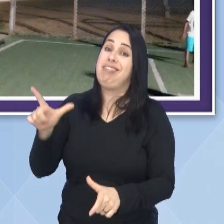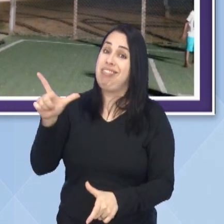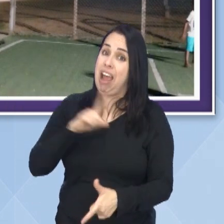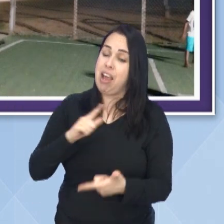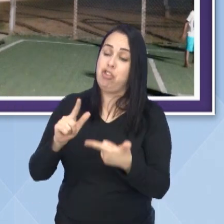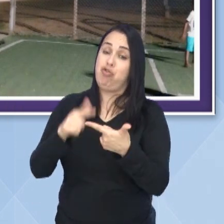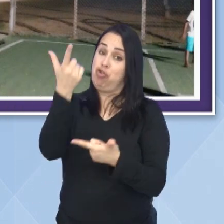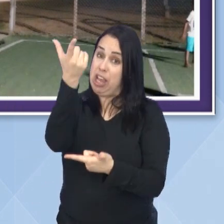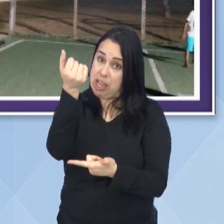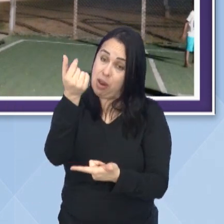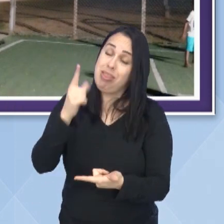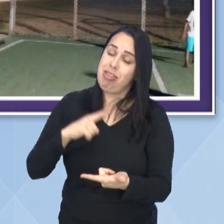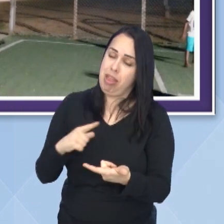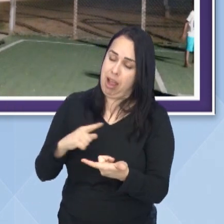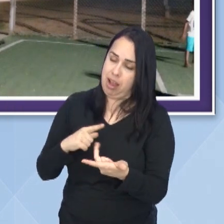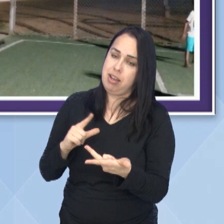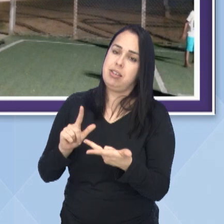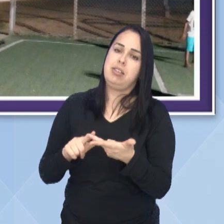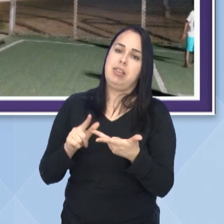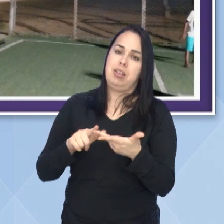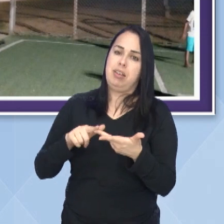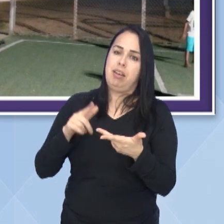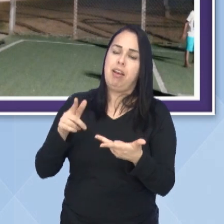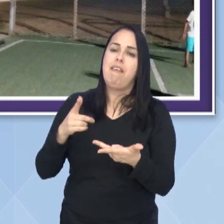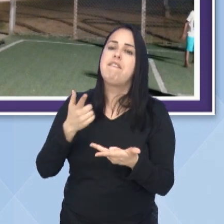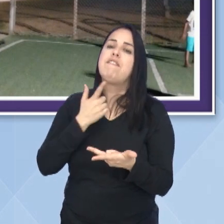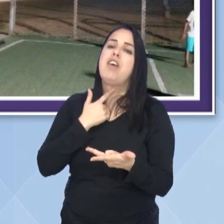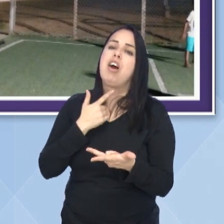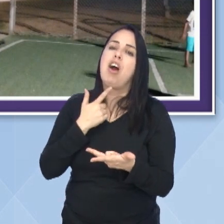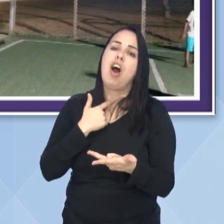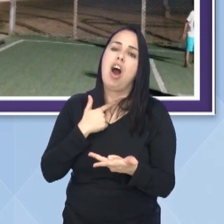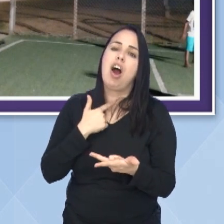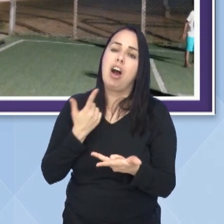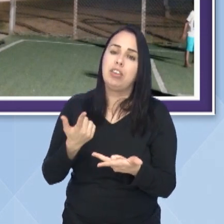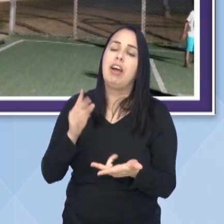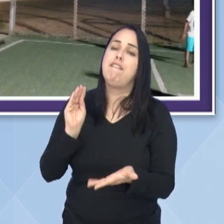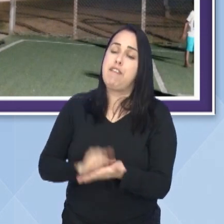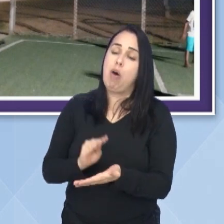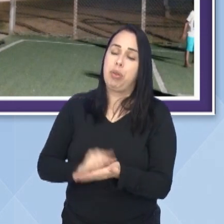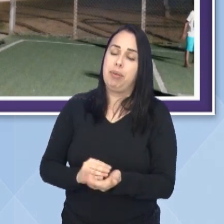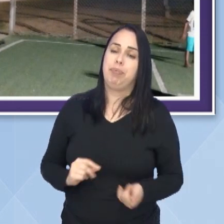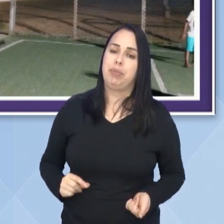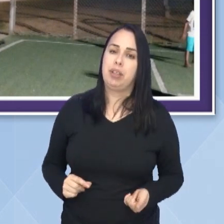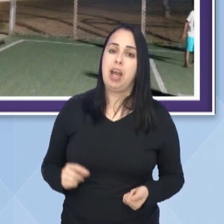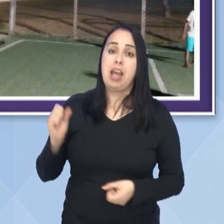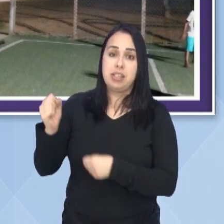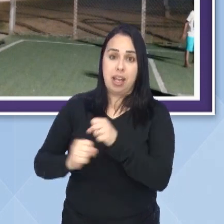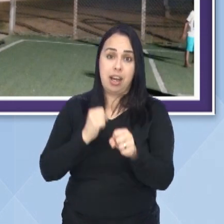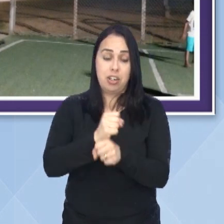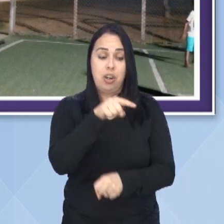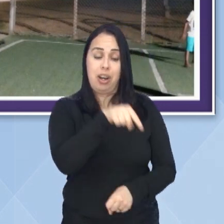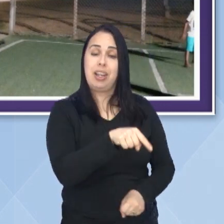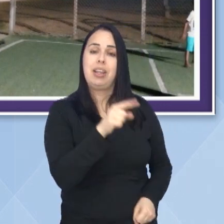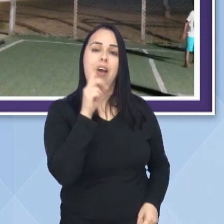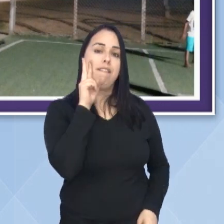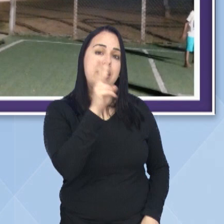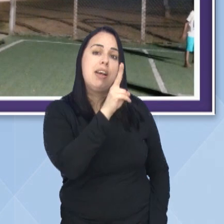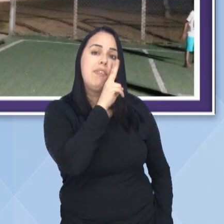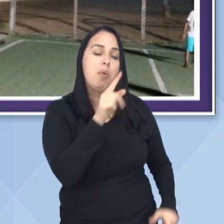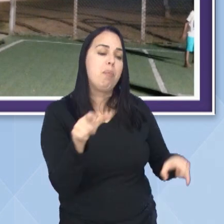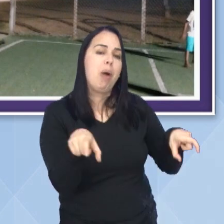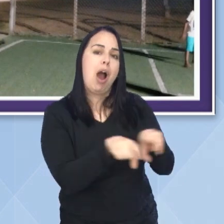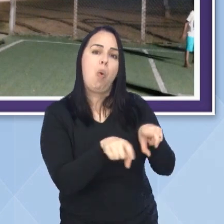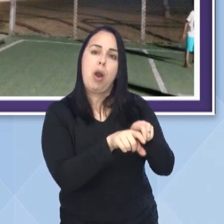de dinheiro, não é por falta de interesse e vontade. Porque esse ano entregaram lá na Vista Verde uma